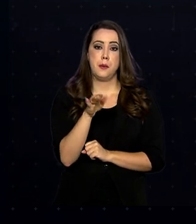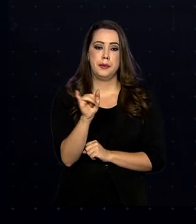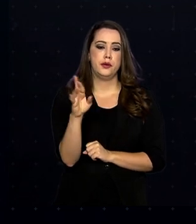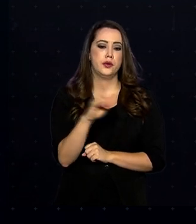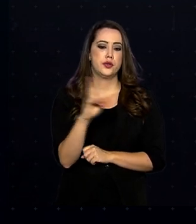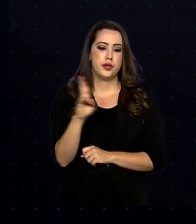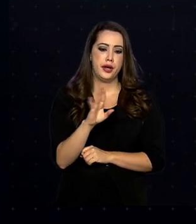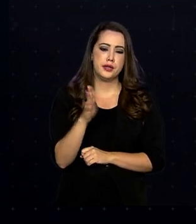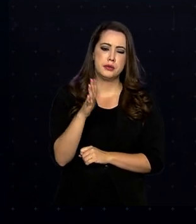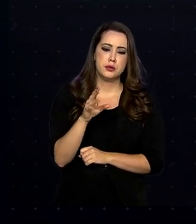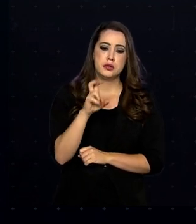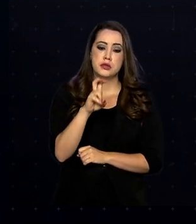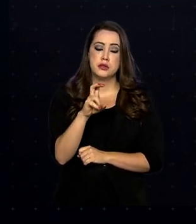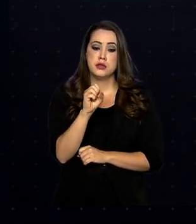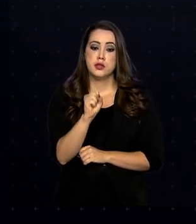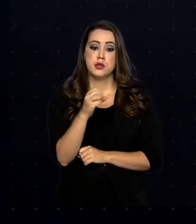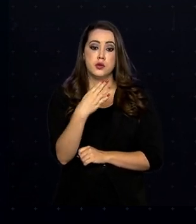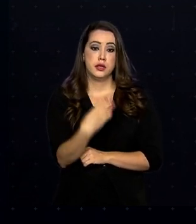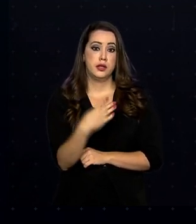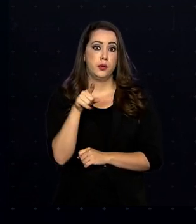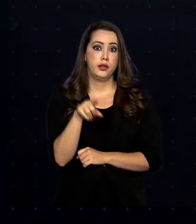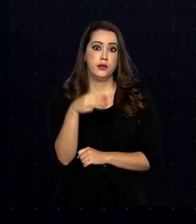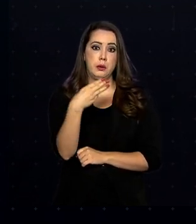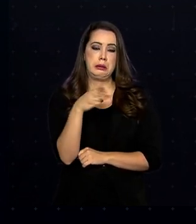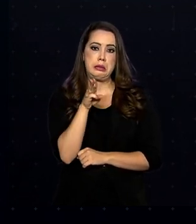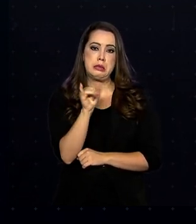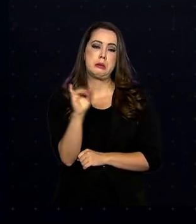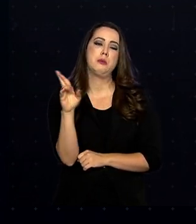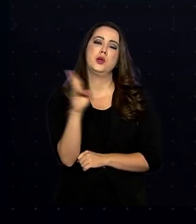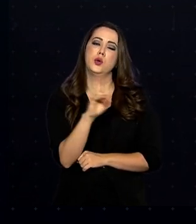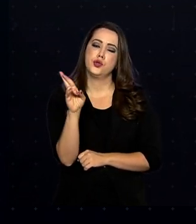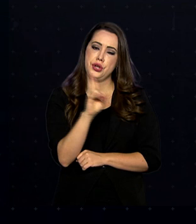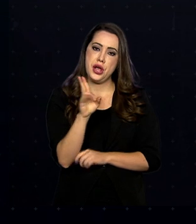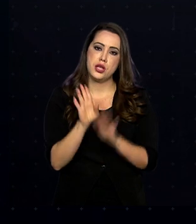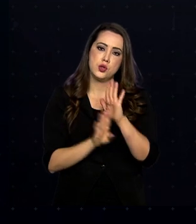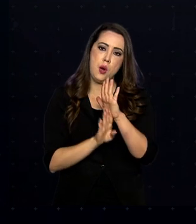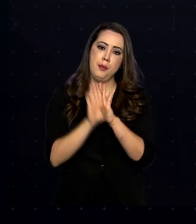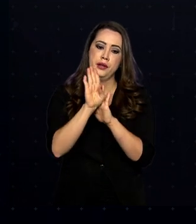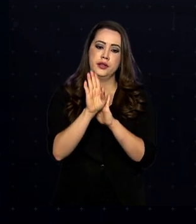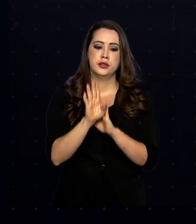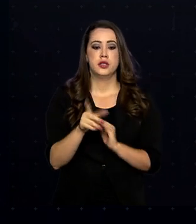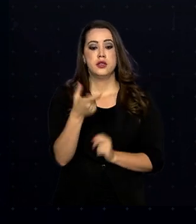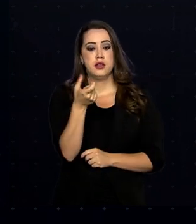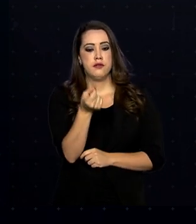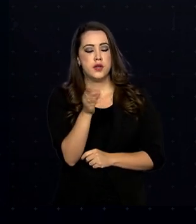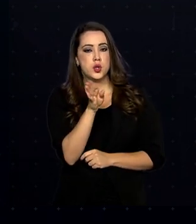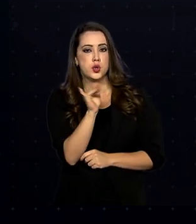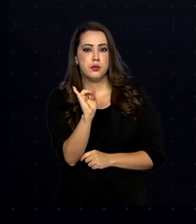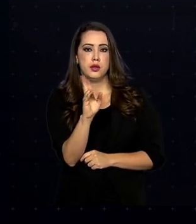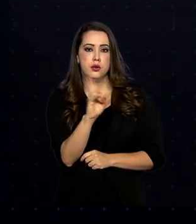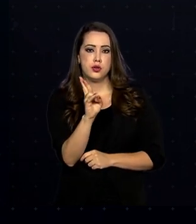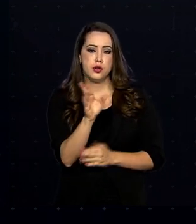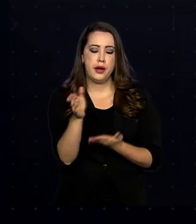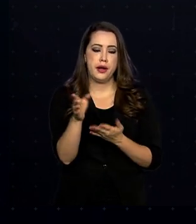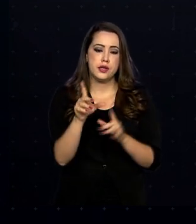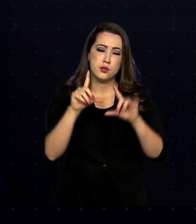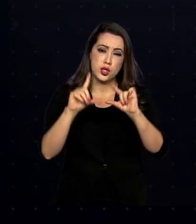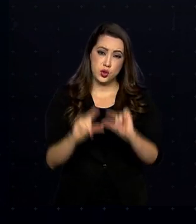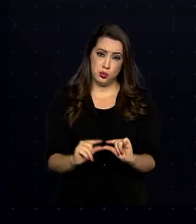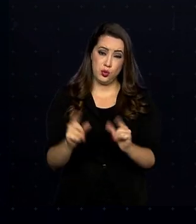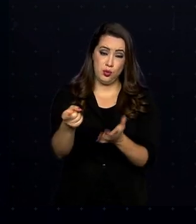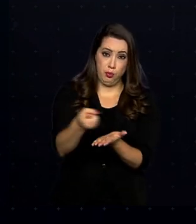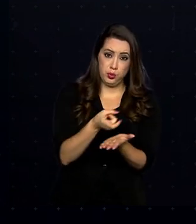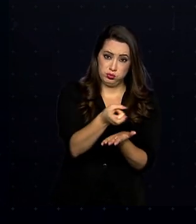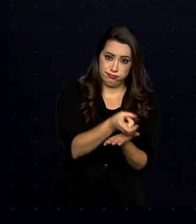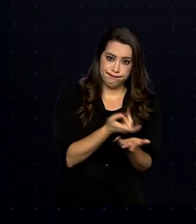580 bilhões foram de aumento de despesas e R 20 bilhões na perda de arrecadação com a redução de tributos. A